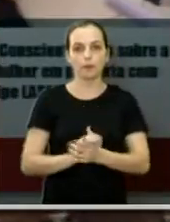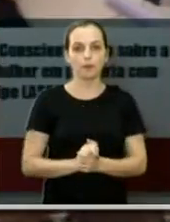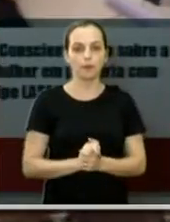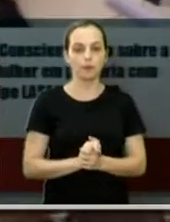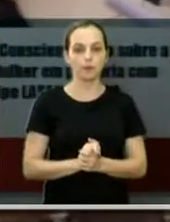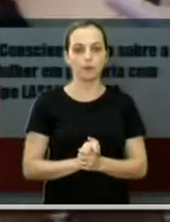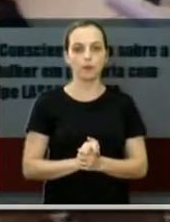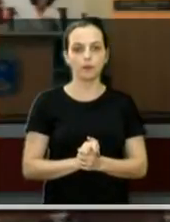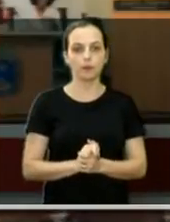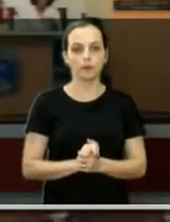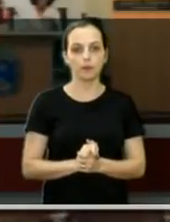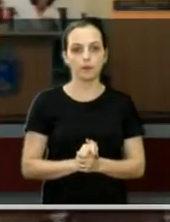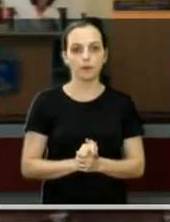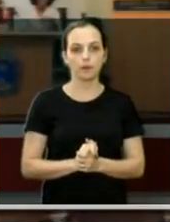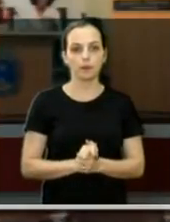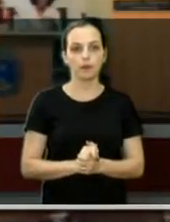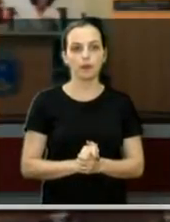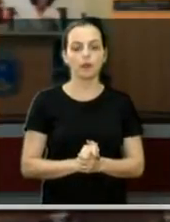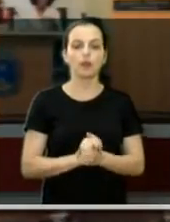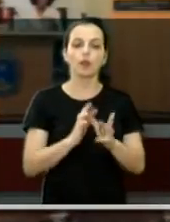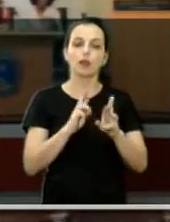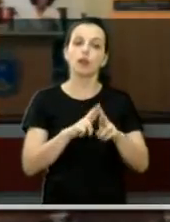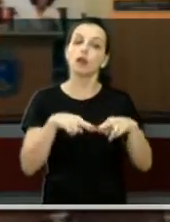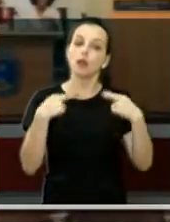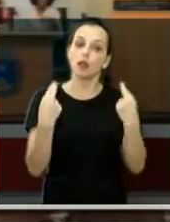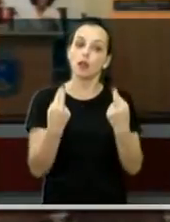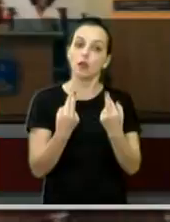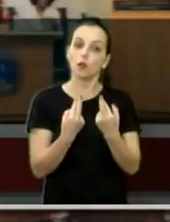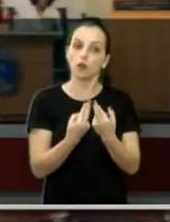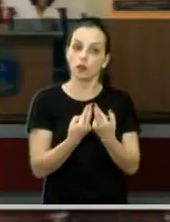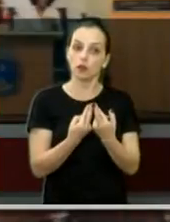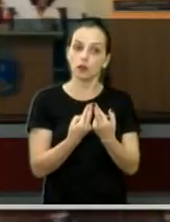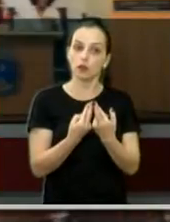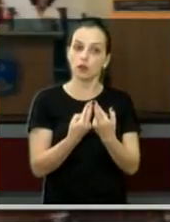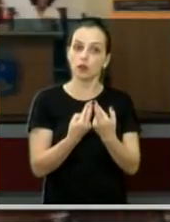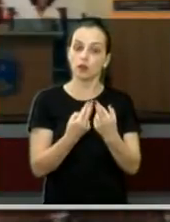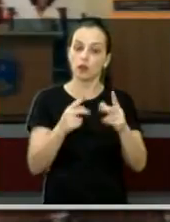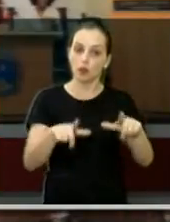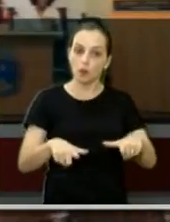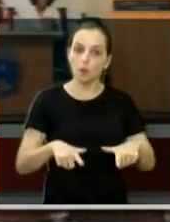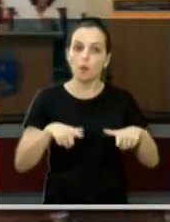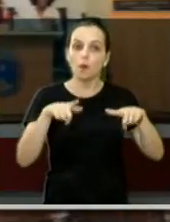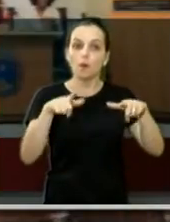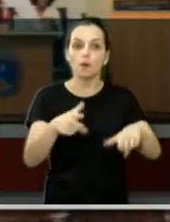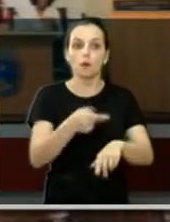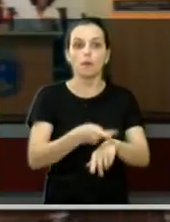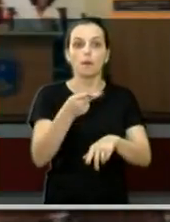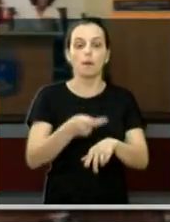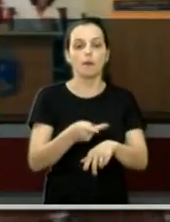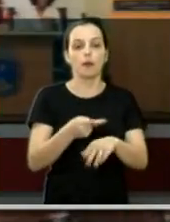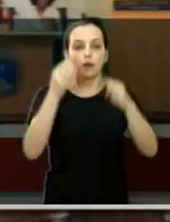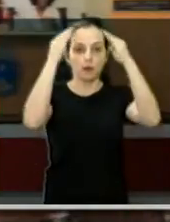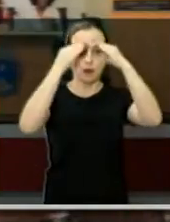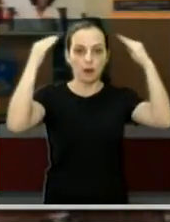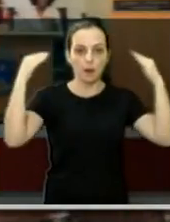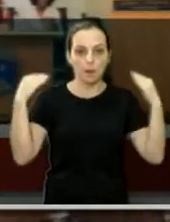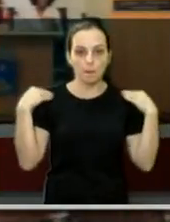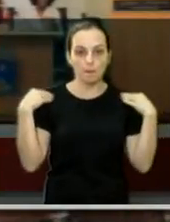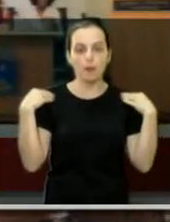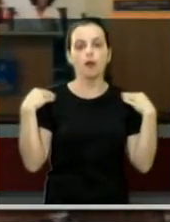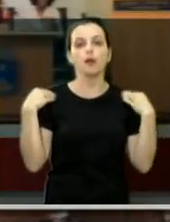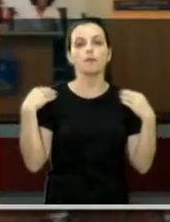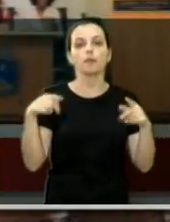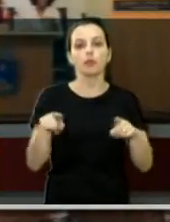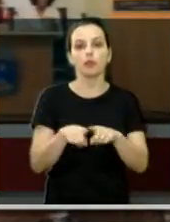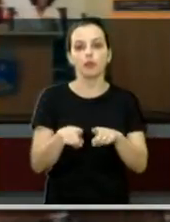MEI. Pode passar, por favor. Participamos da sessão solene, que entregou o prêmio Eliette Safiotti para a irmã Edith, como já bem disse